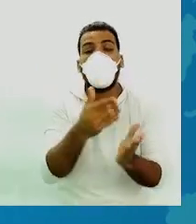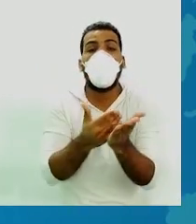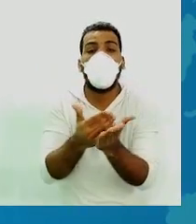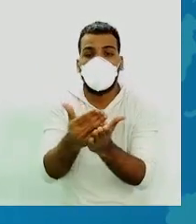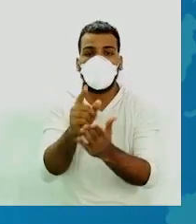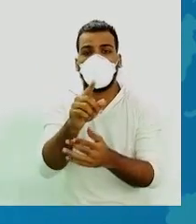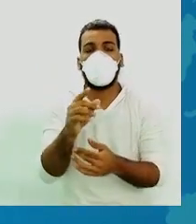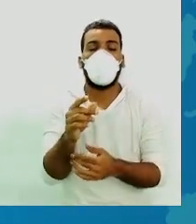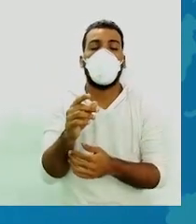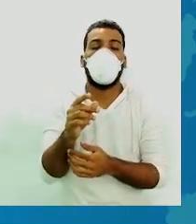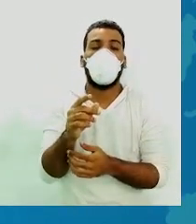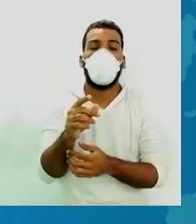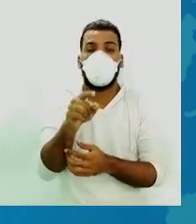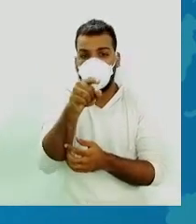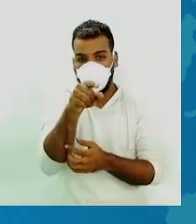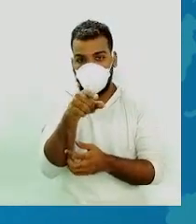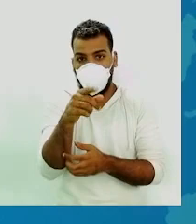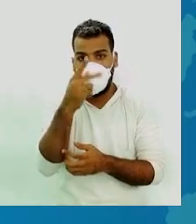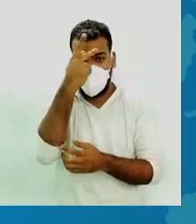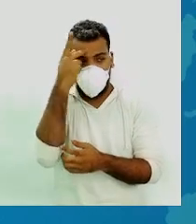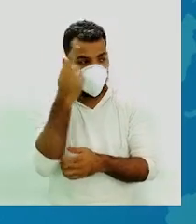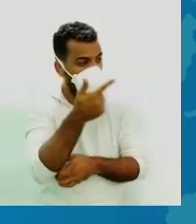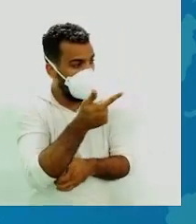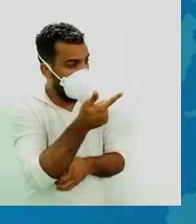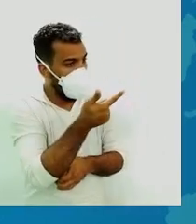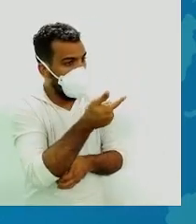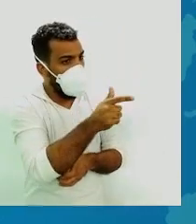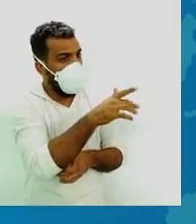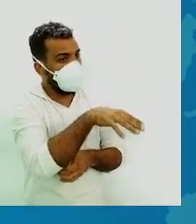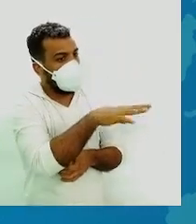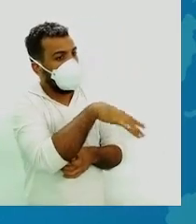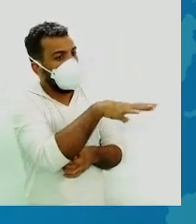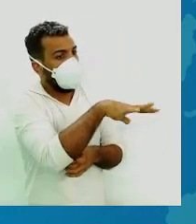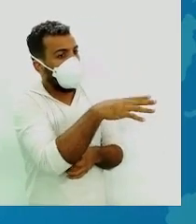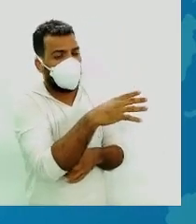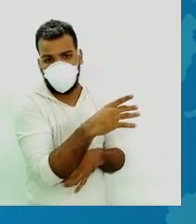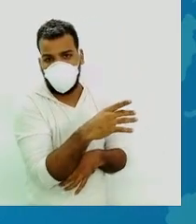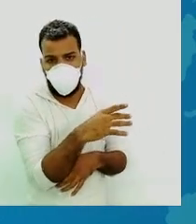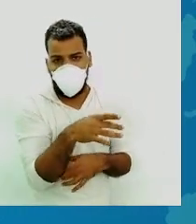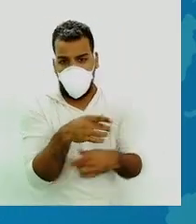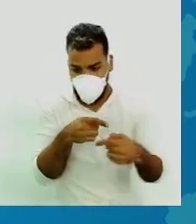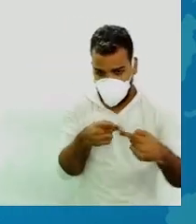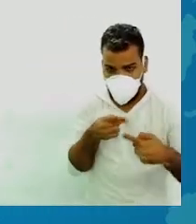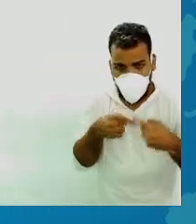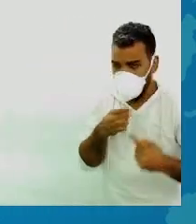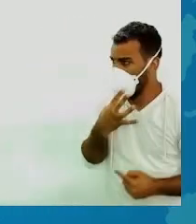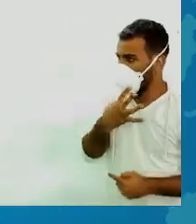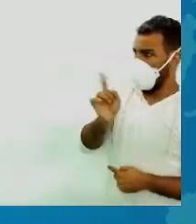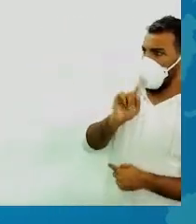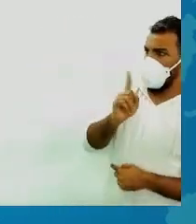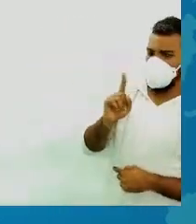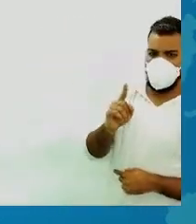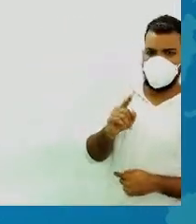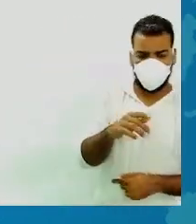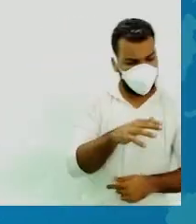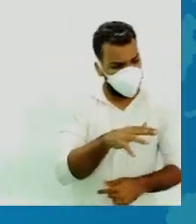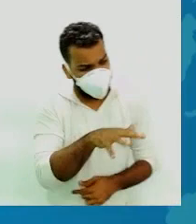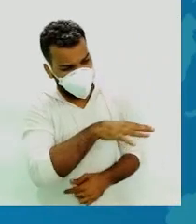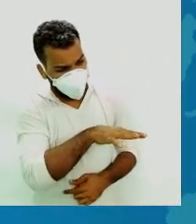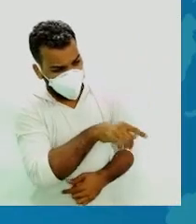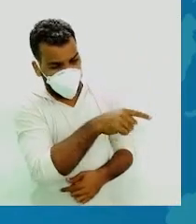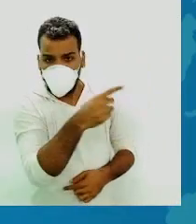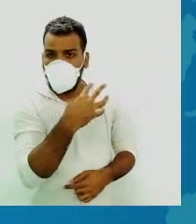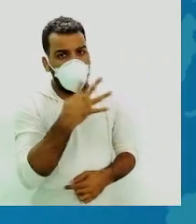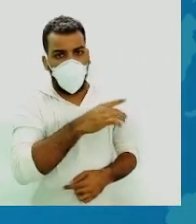quê? Deixar que pessoas que não sabem o que é, não sabem definir